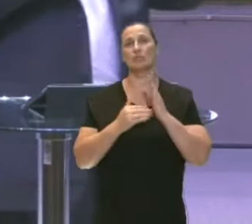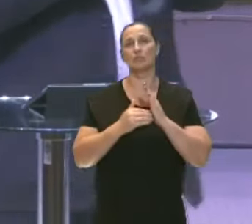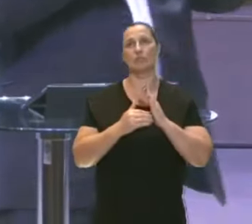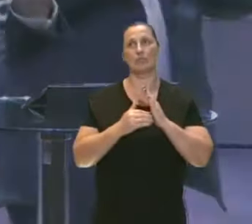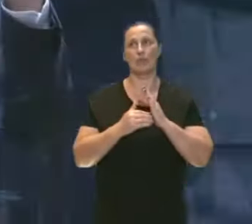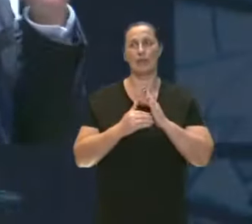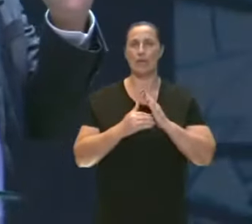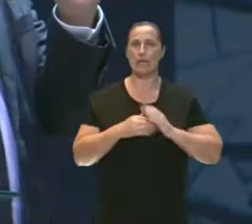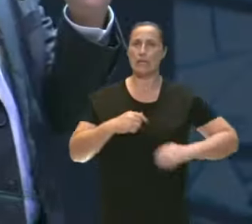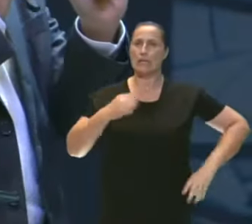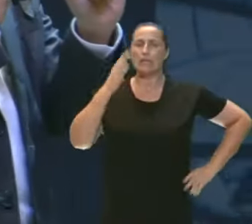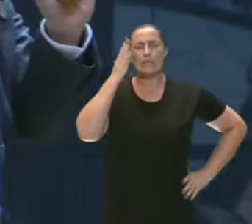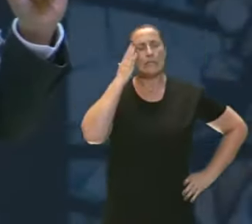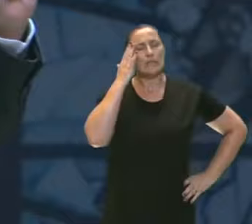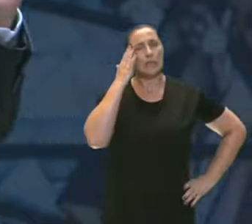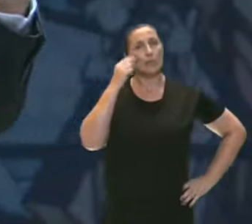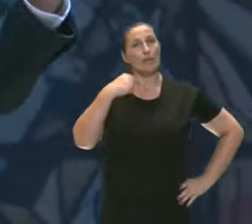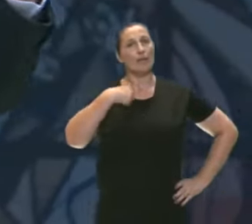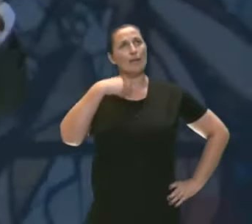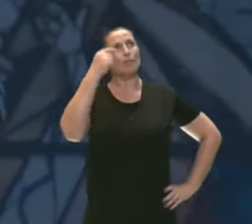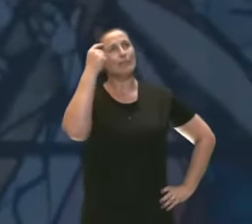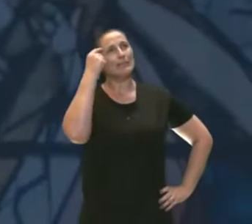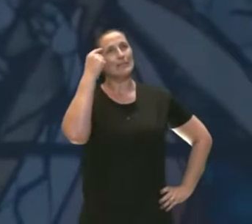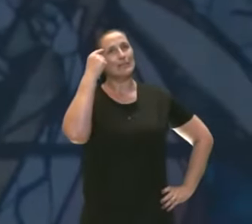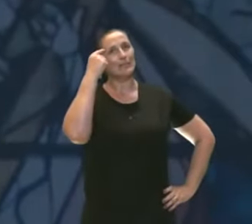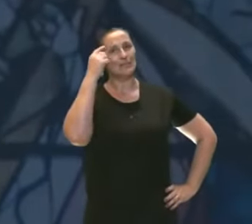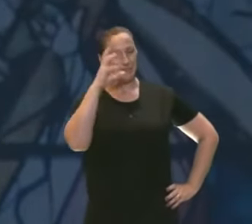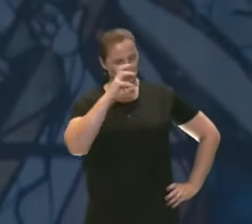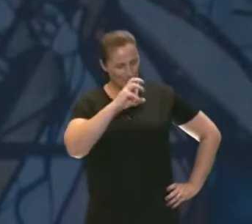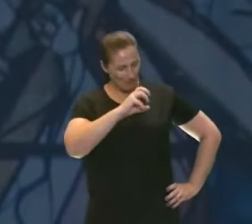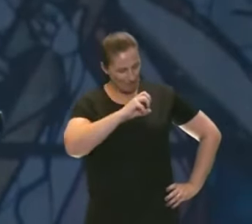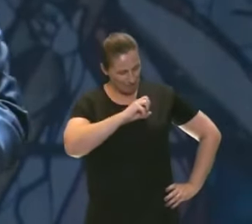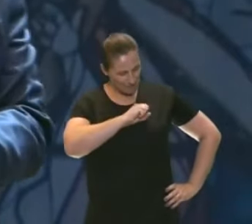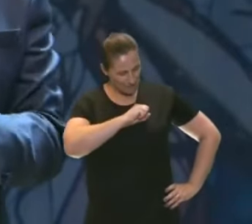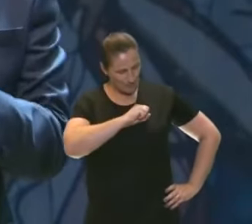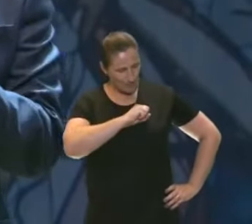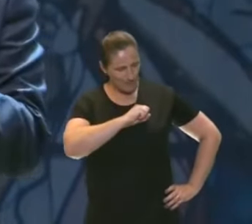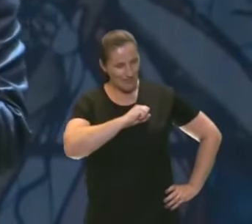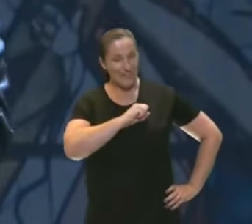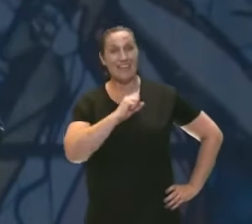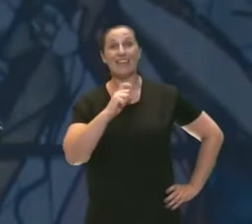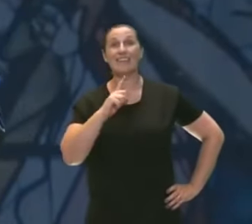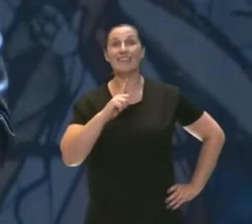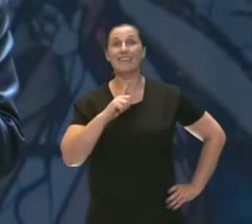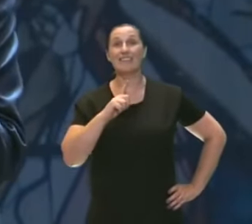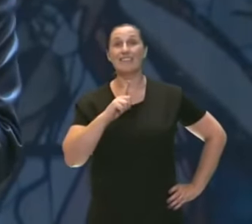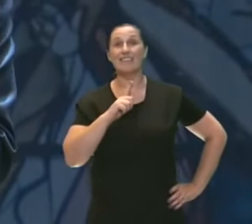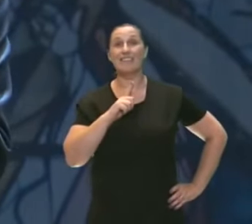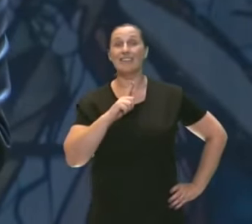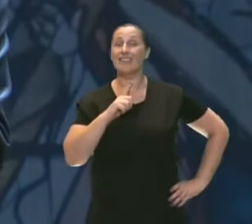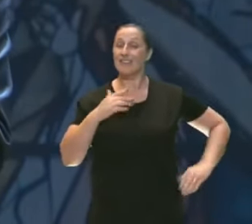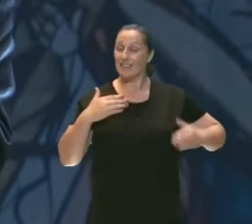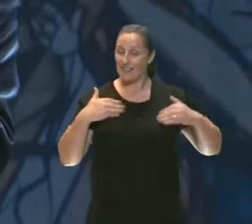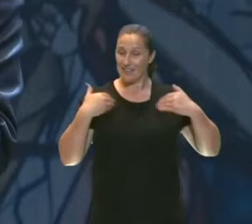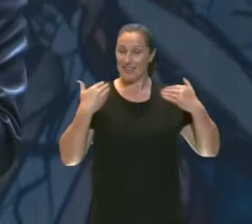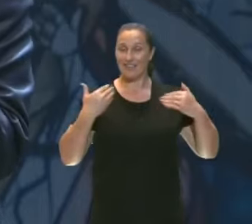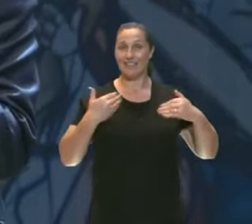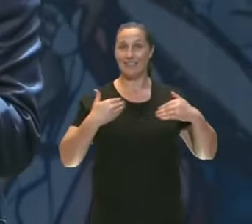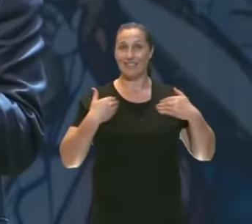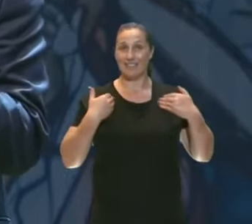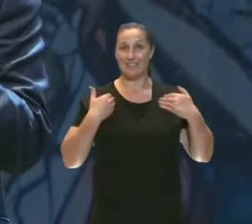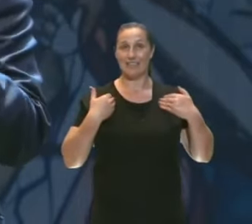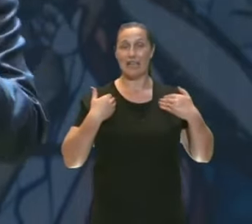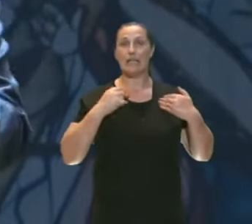o amor se alegra com a verdade. Se você quiser viver o novo de Deus no